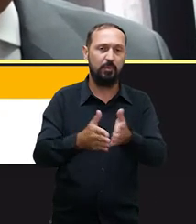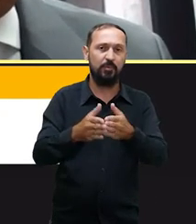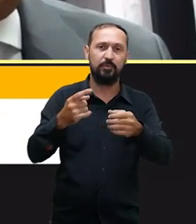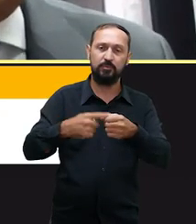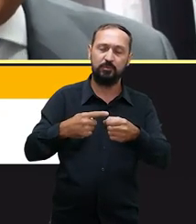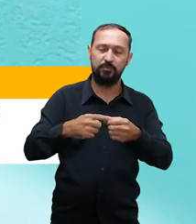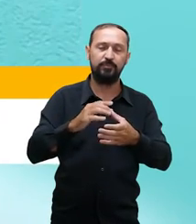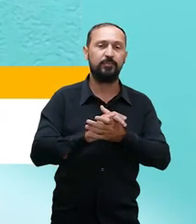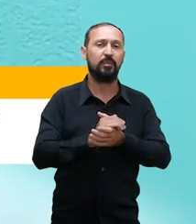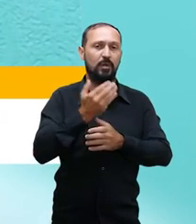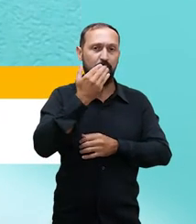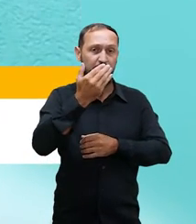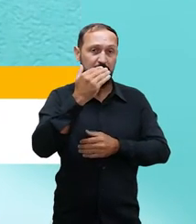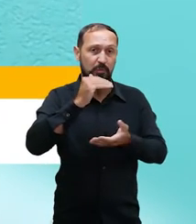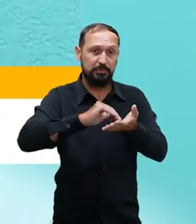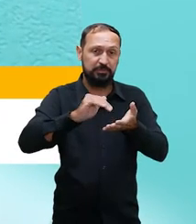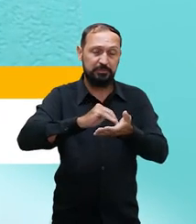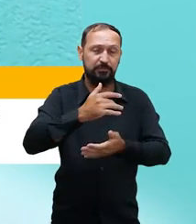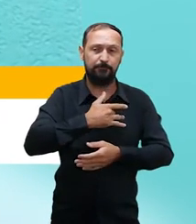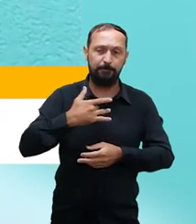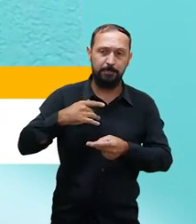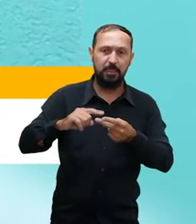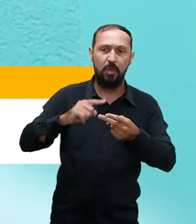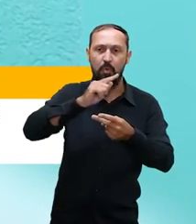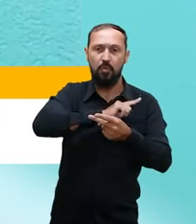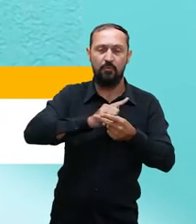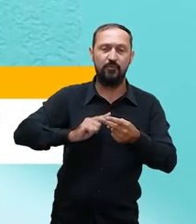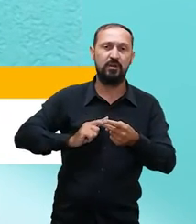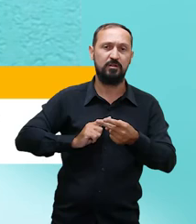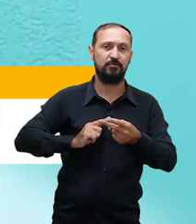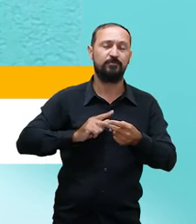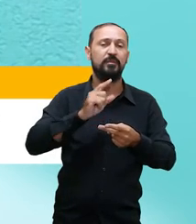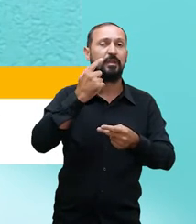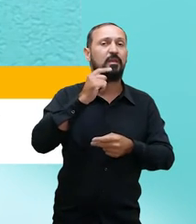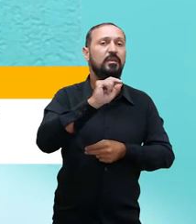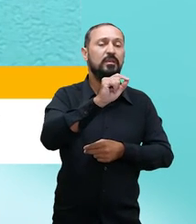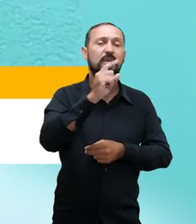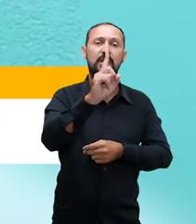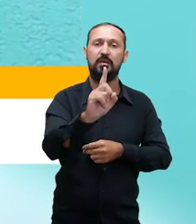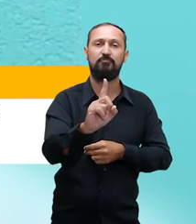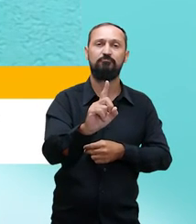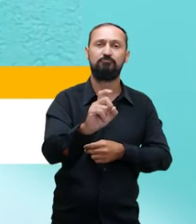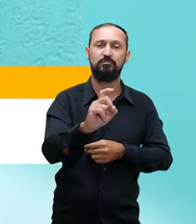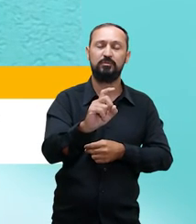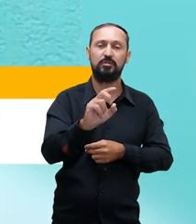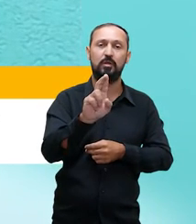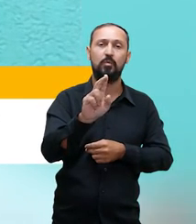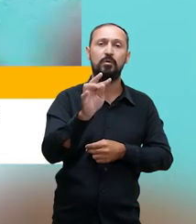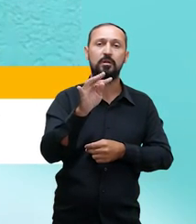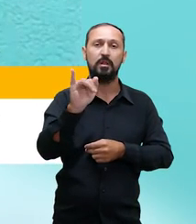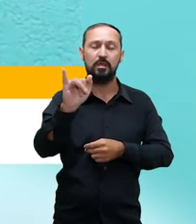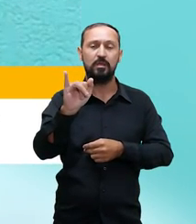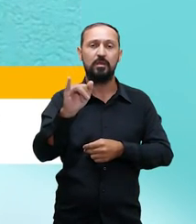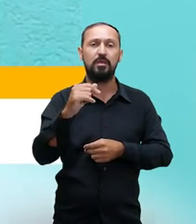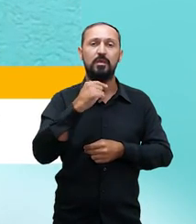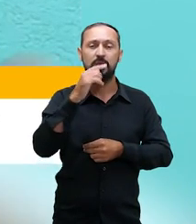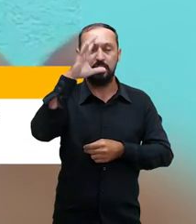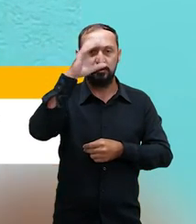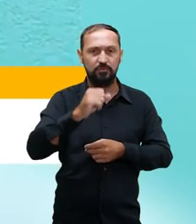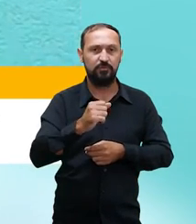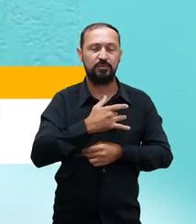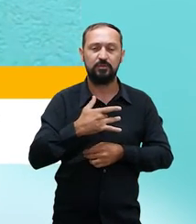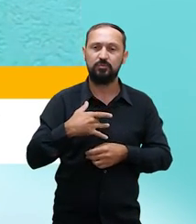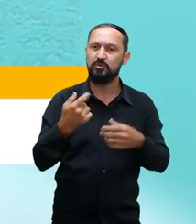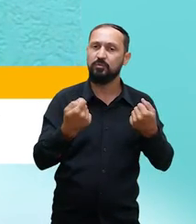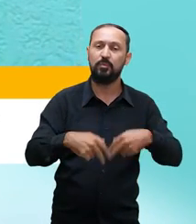humilde do nosso município. Pedindo ao secretário de Saúde e ao governador Reinaldo Zambujo que Dourados já está na UTI